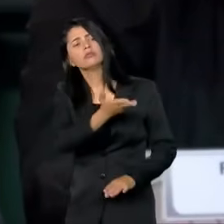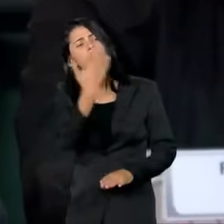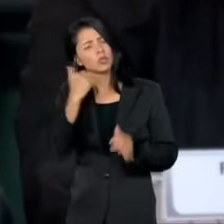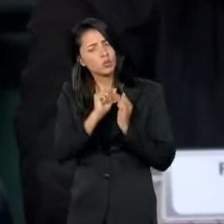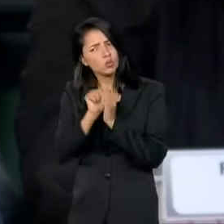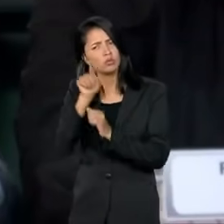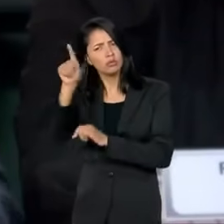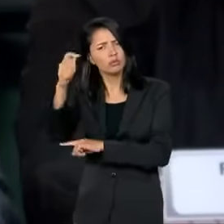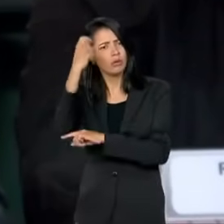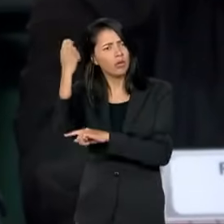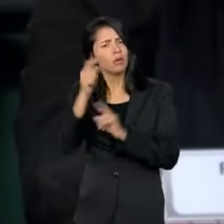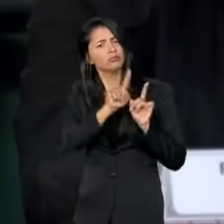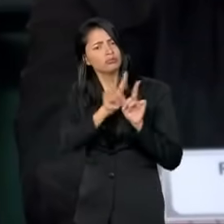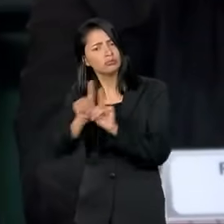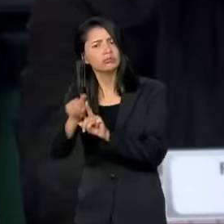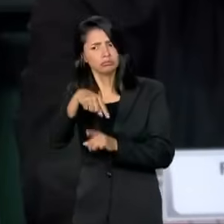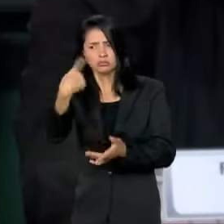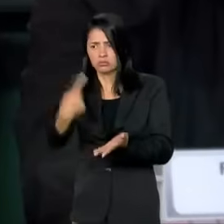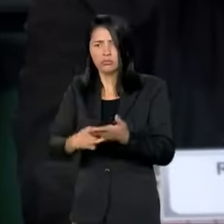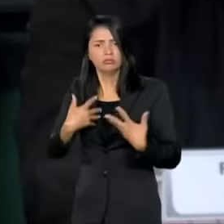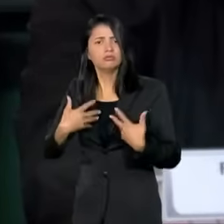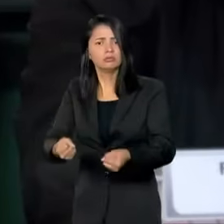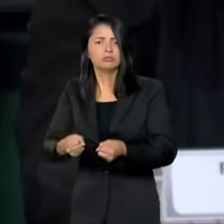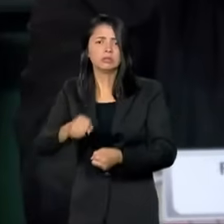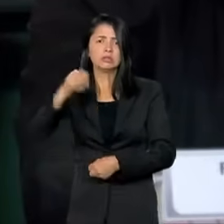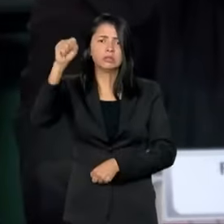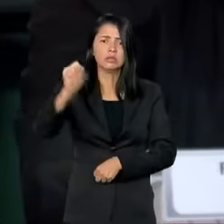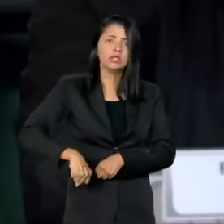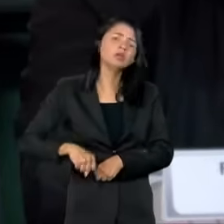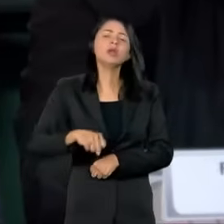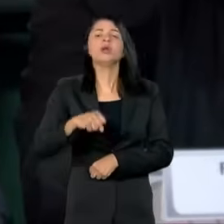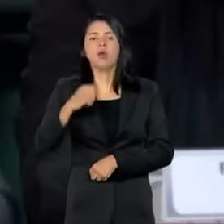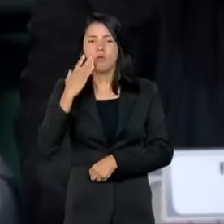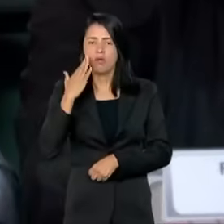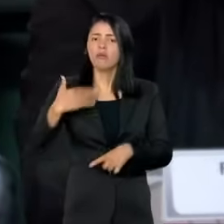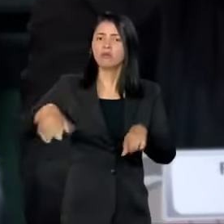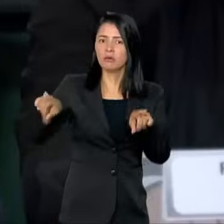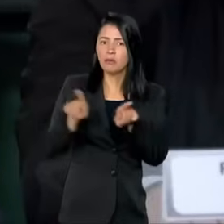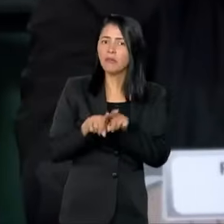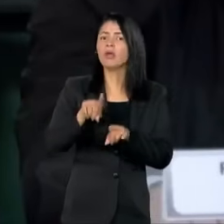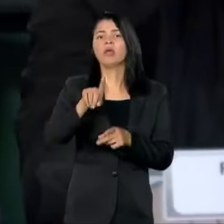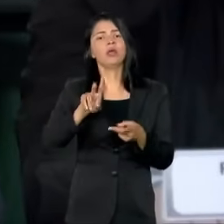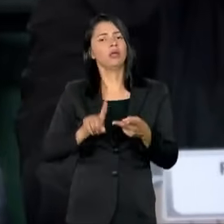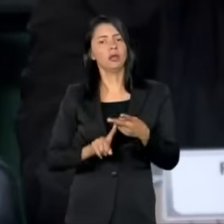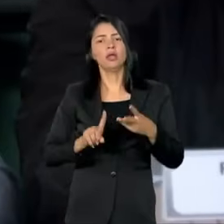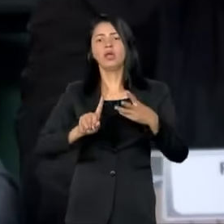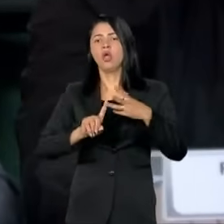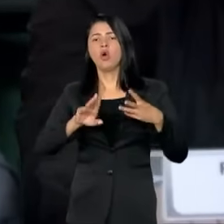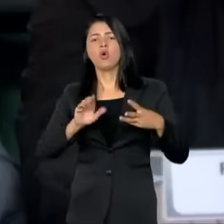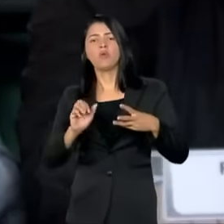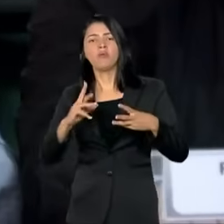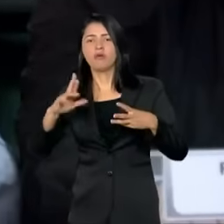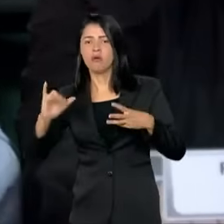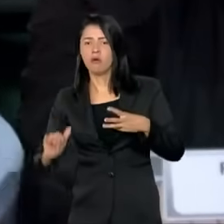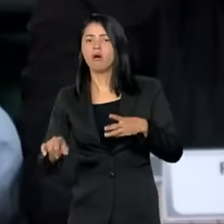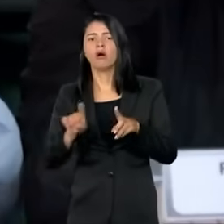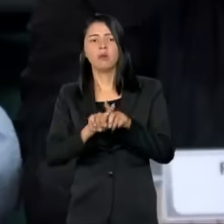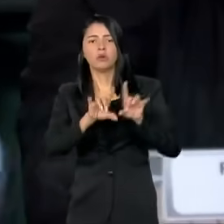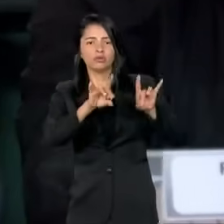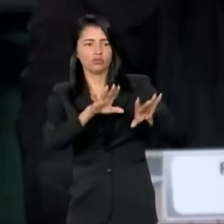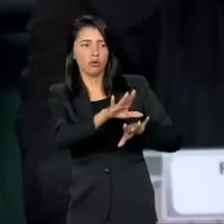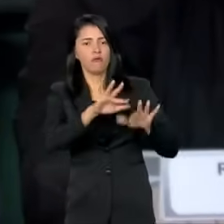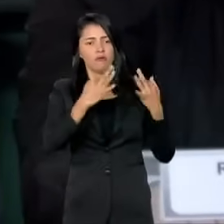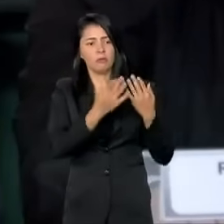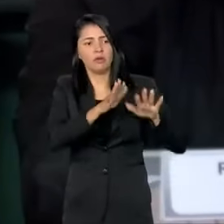comigo. Ele de pronto concordou. O Lira de pronto concordou, estava em Uberaba com a família, resolveu deixar a família e